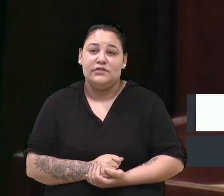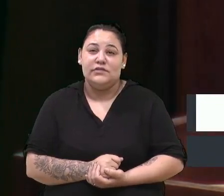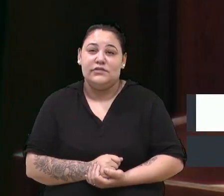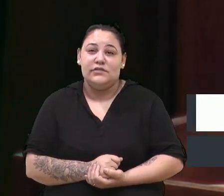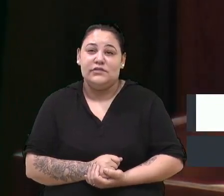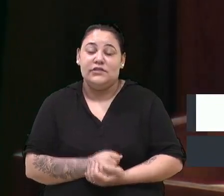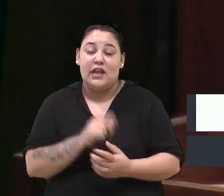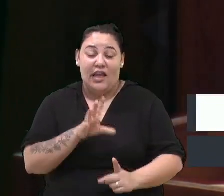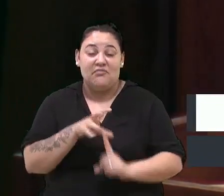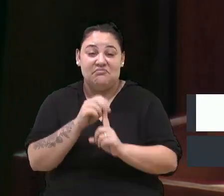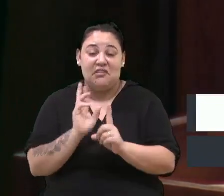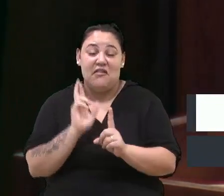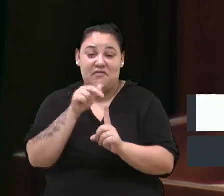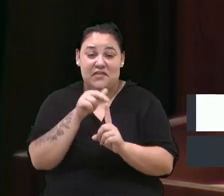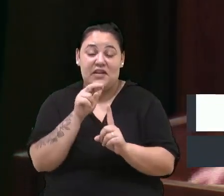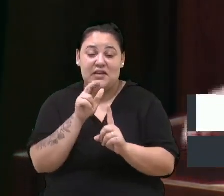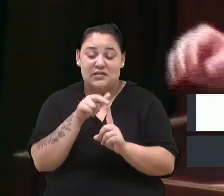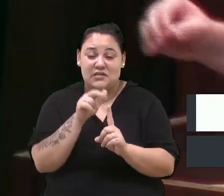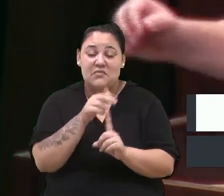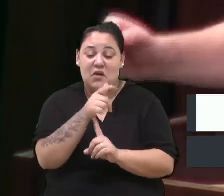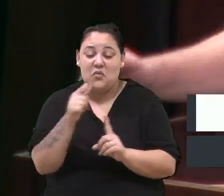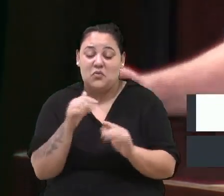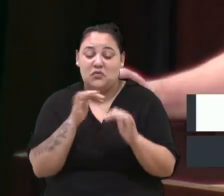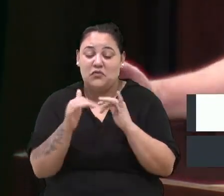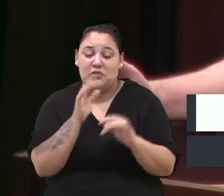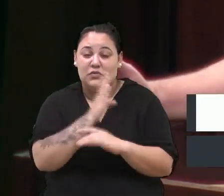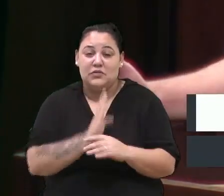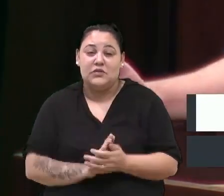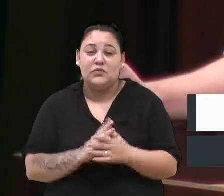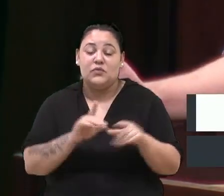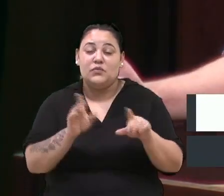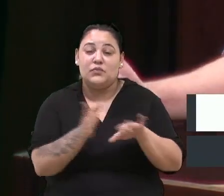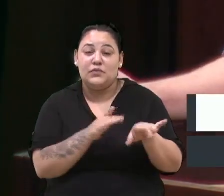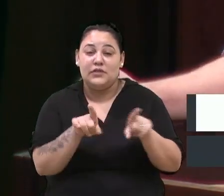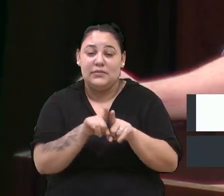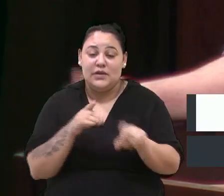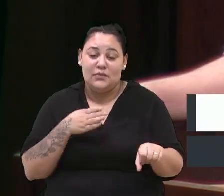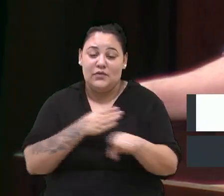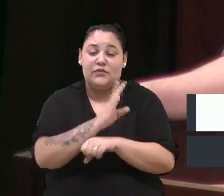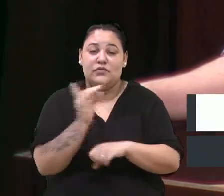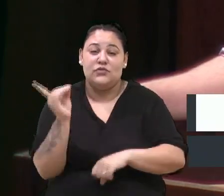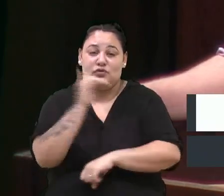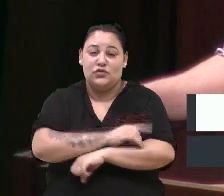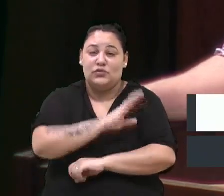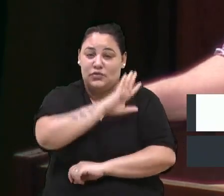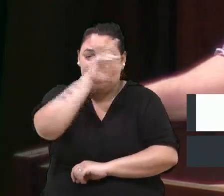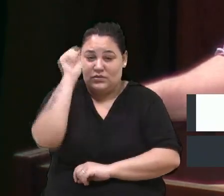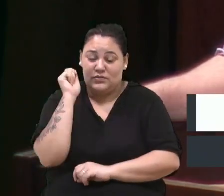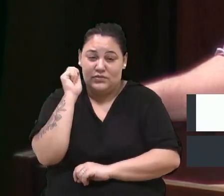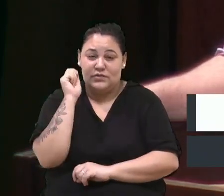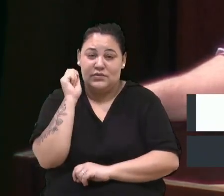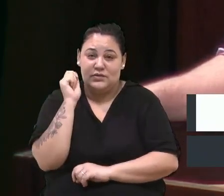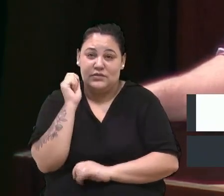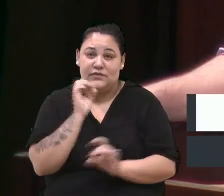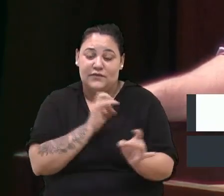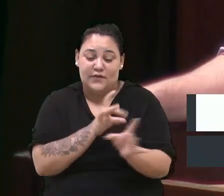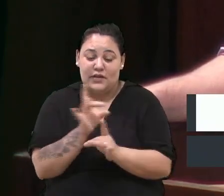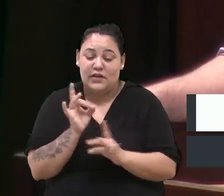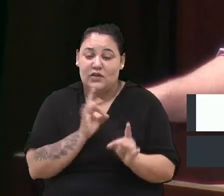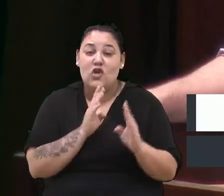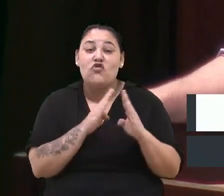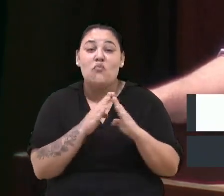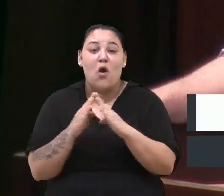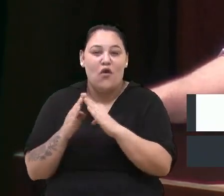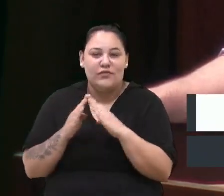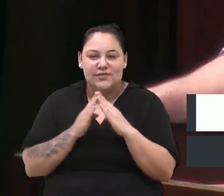comunitários do Brasil. Também aprovamos o Dia Municipal do Corretor de Imóveis, importante categoria